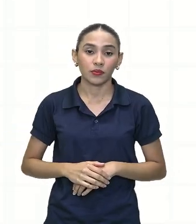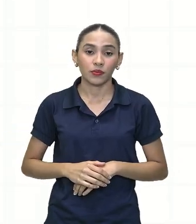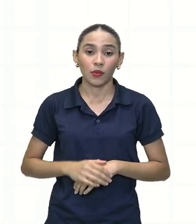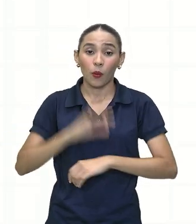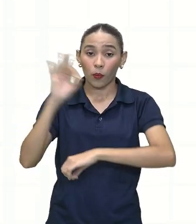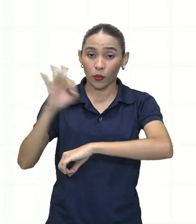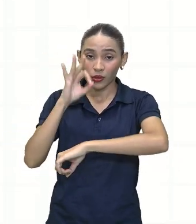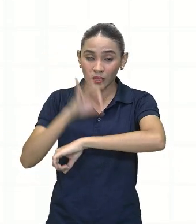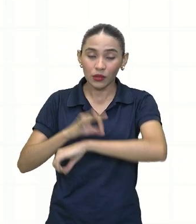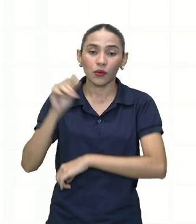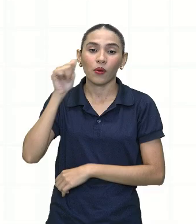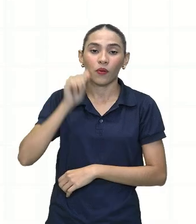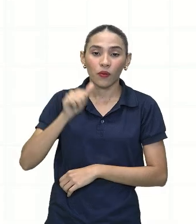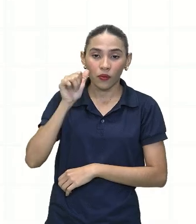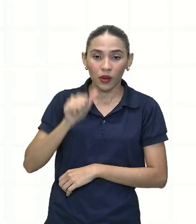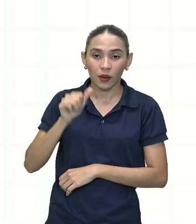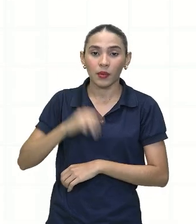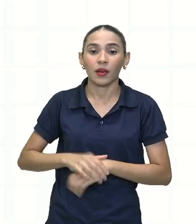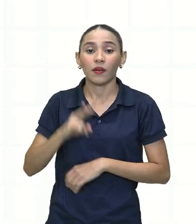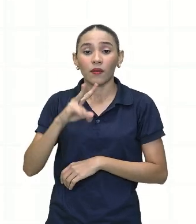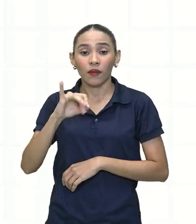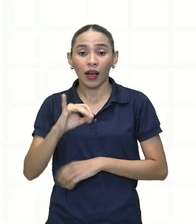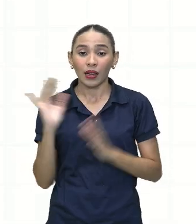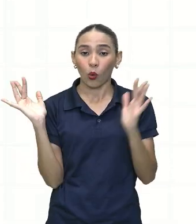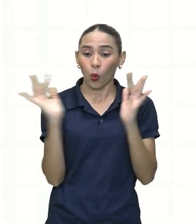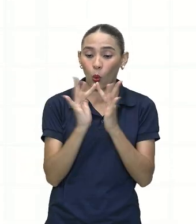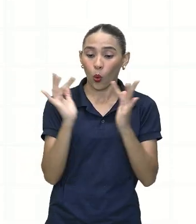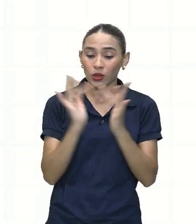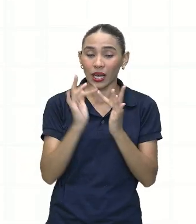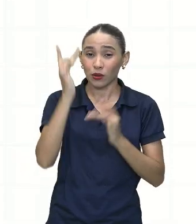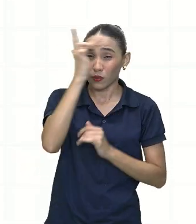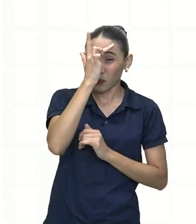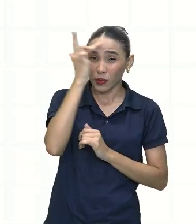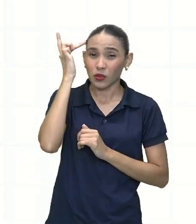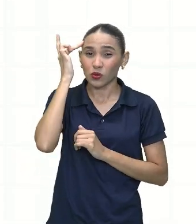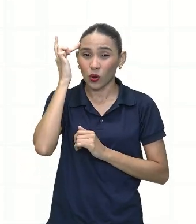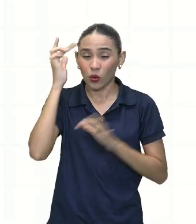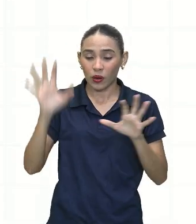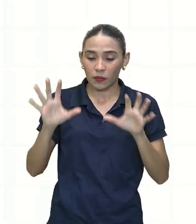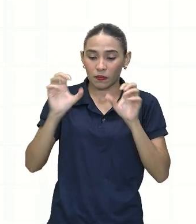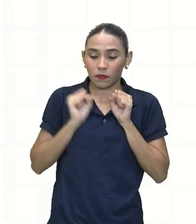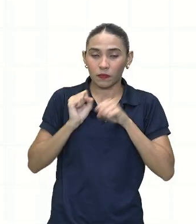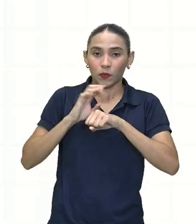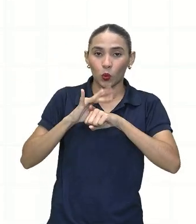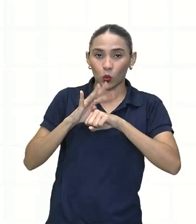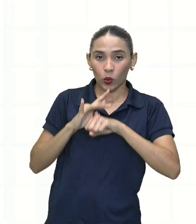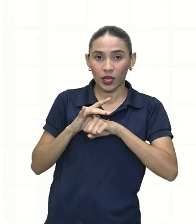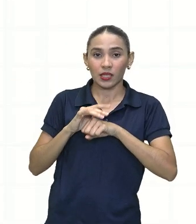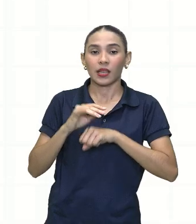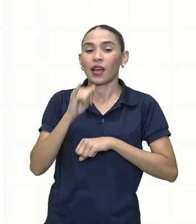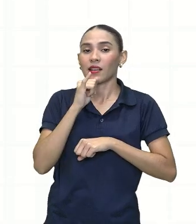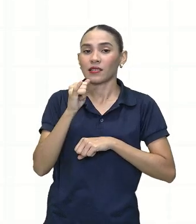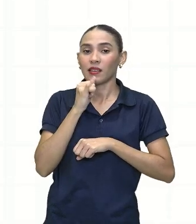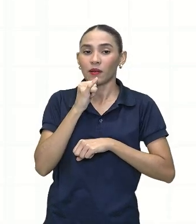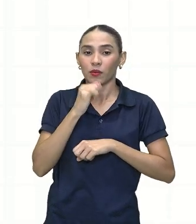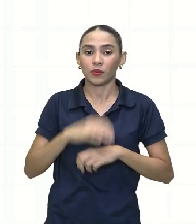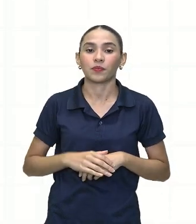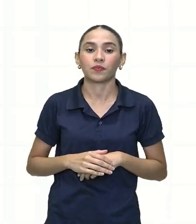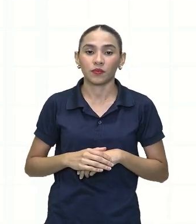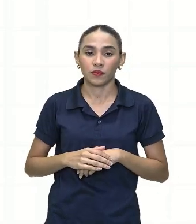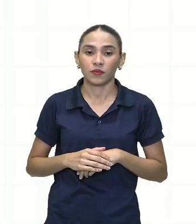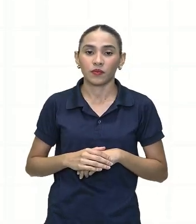fêmea ali do Anopheles vai picar essa pessoa que está doente e vai sugar